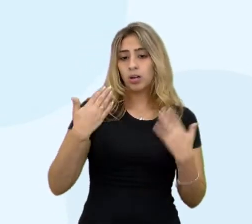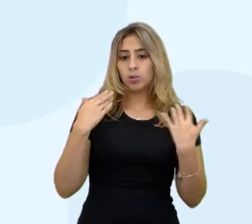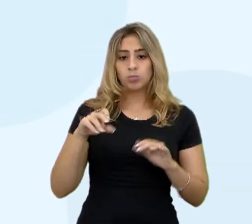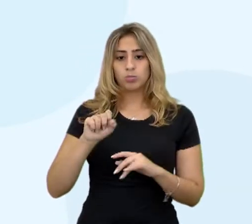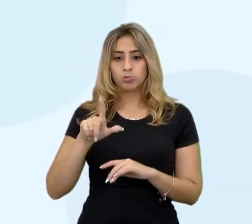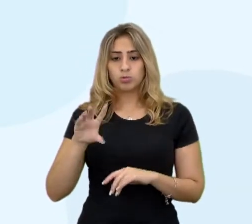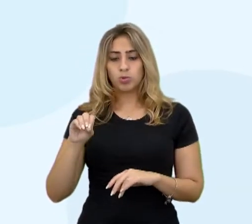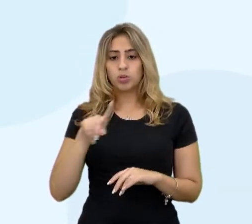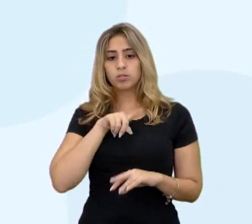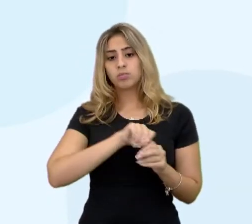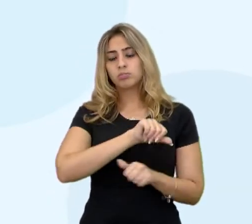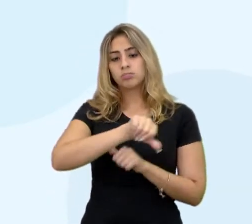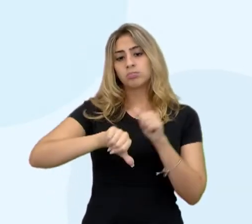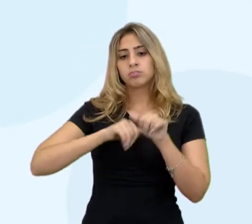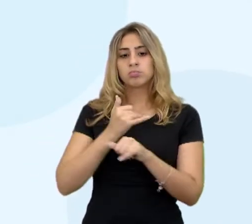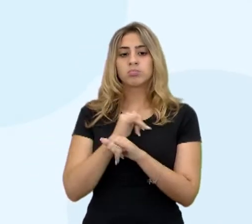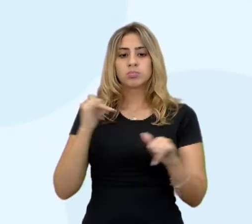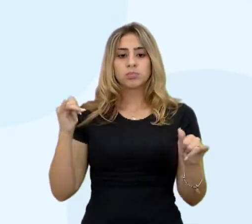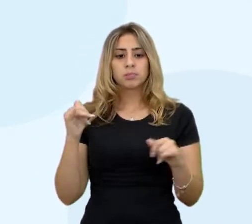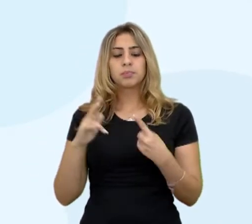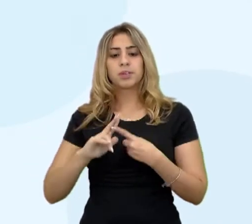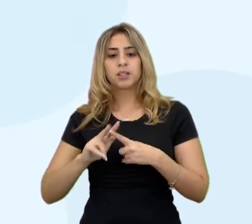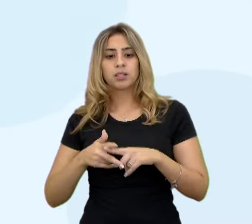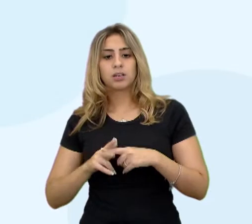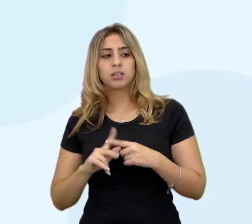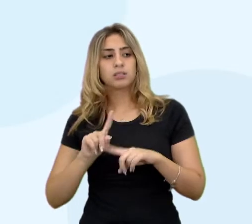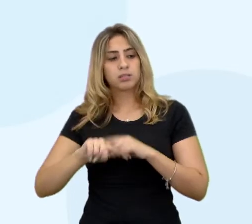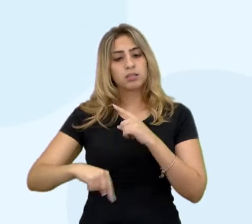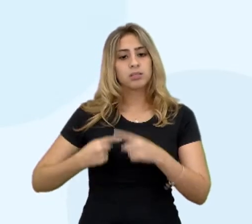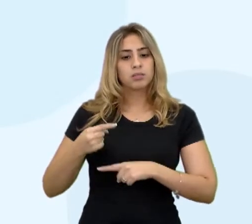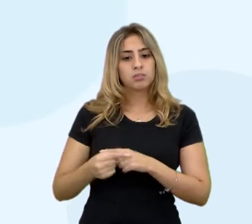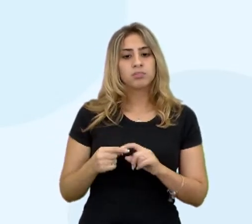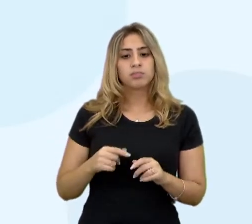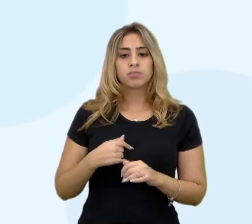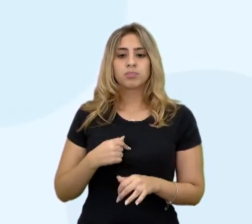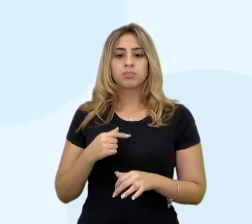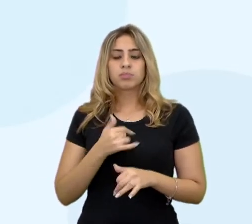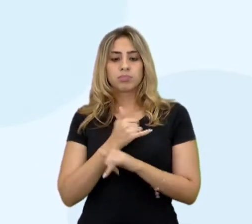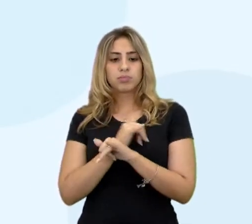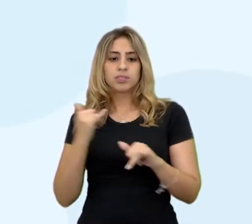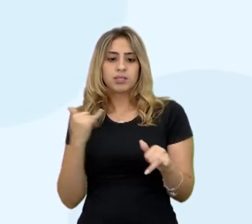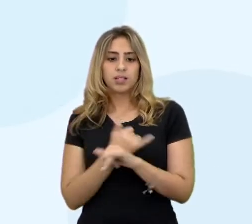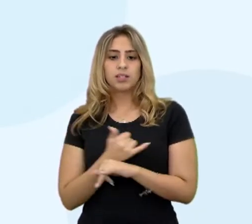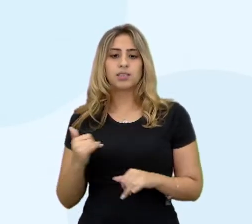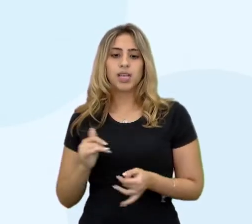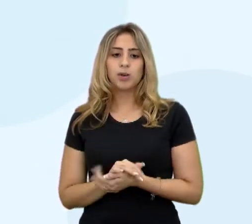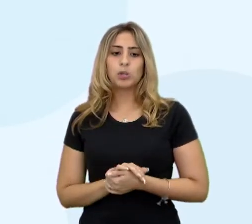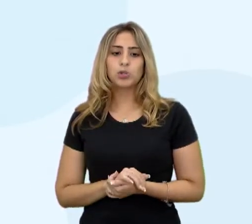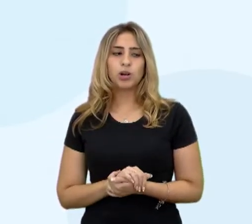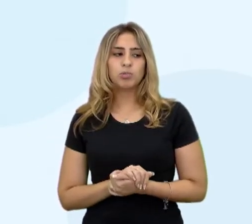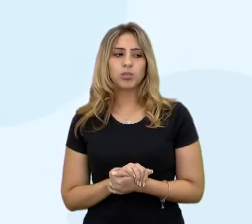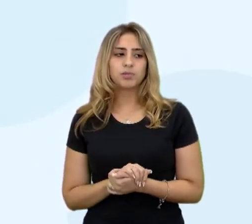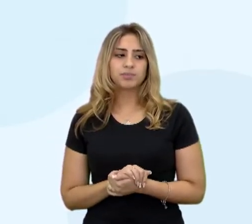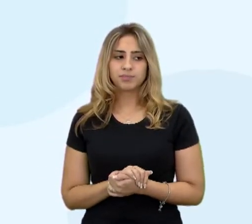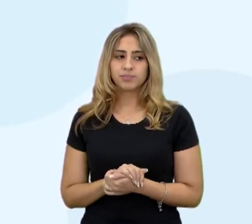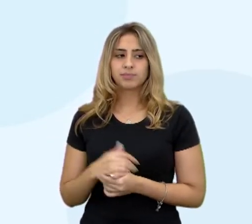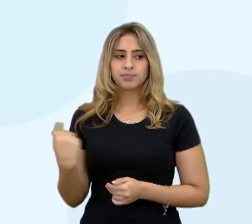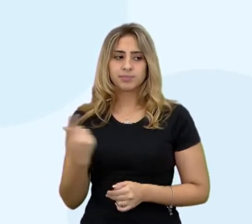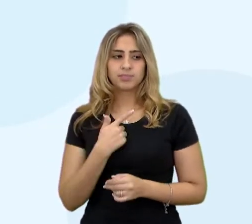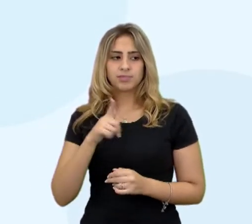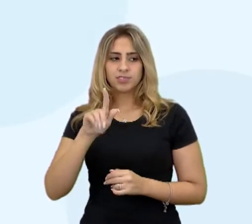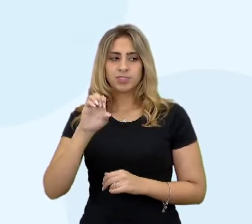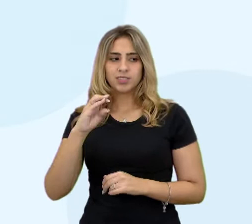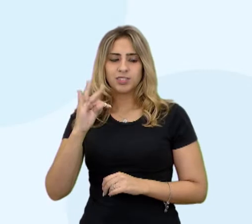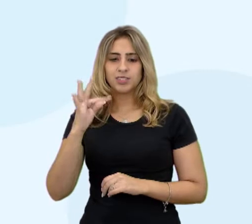solo, transforma em energia mecânica e depois em eletricidade. Essa é a ideia, né, de usar